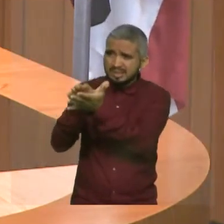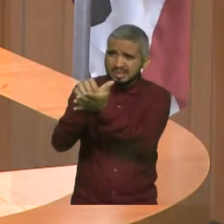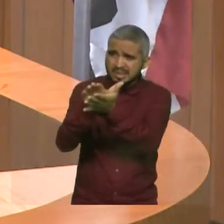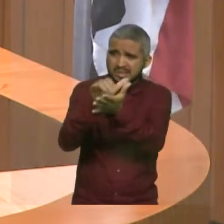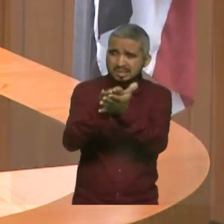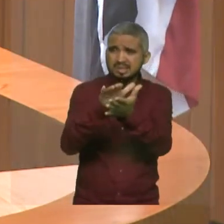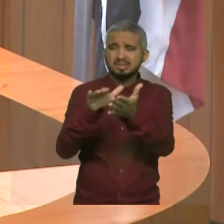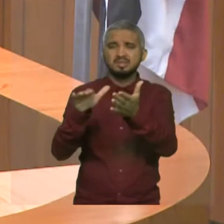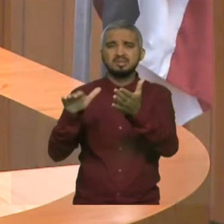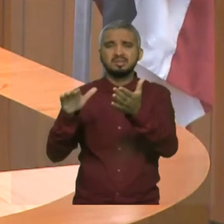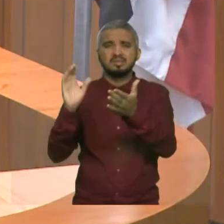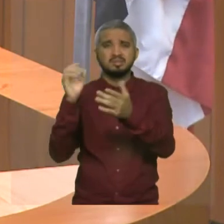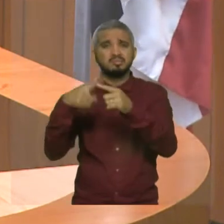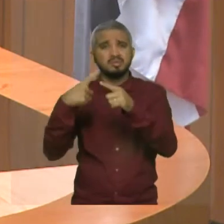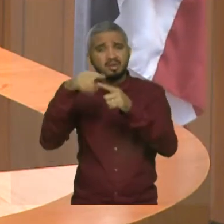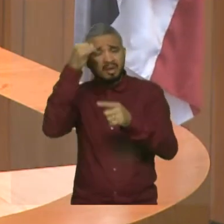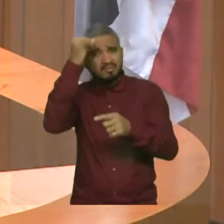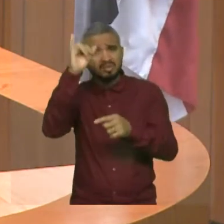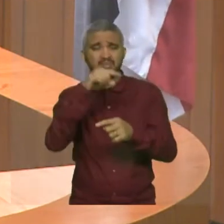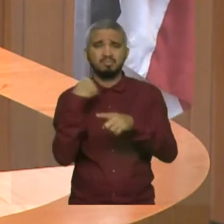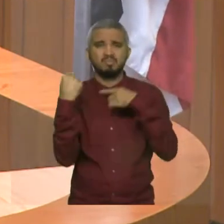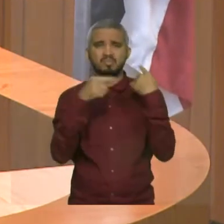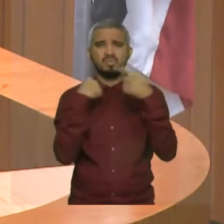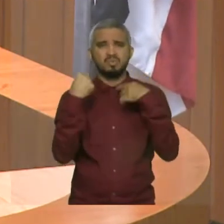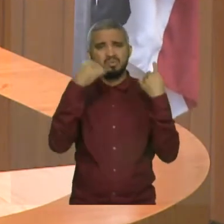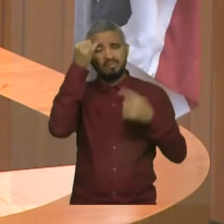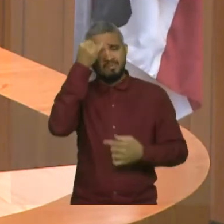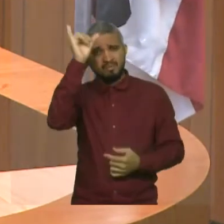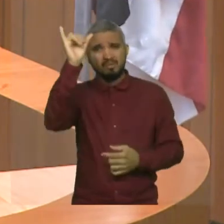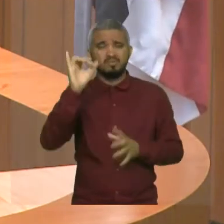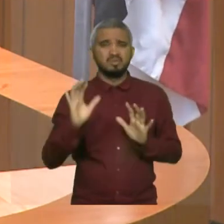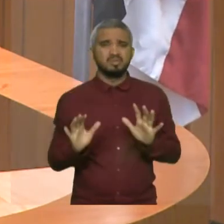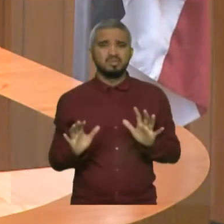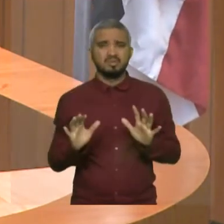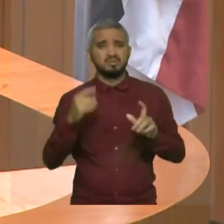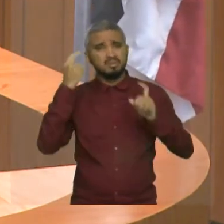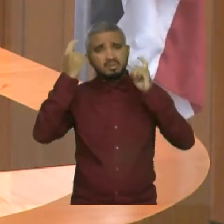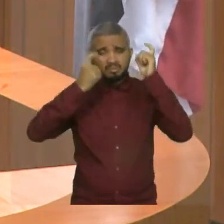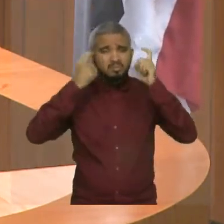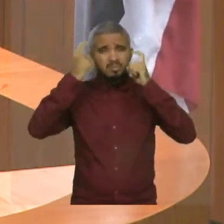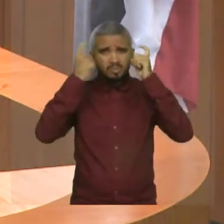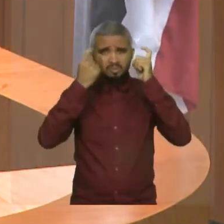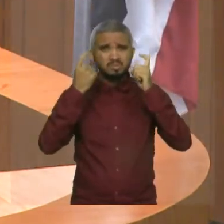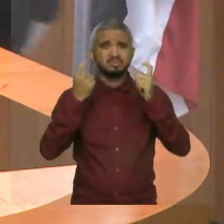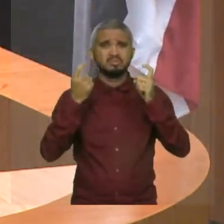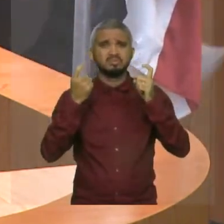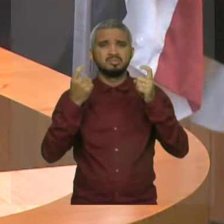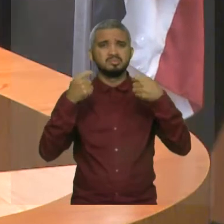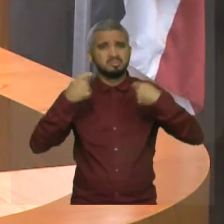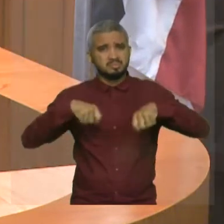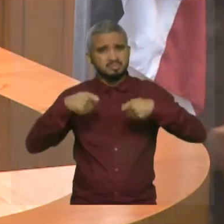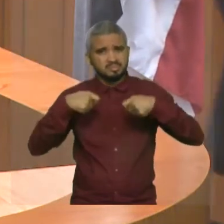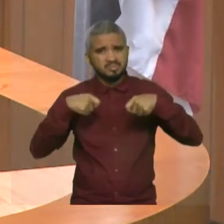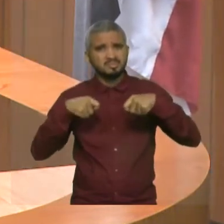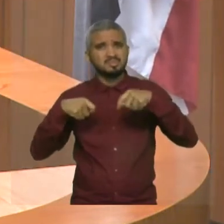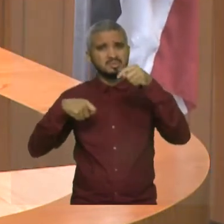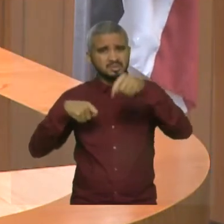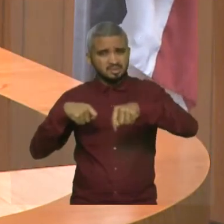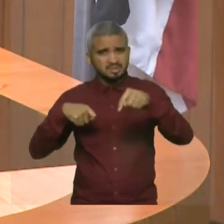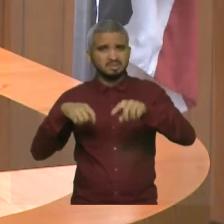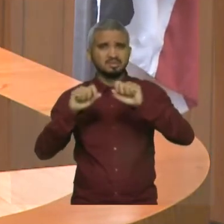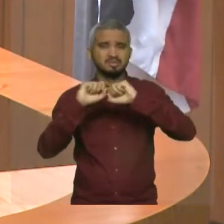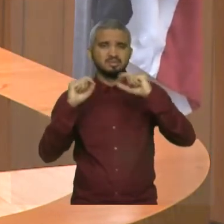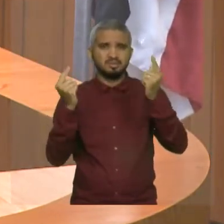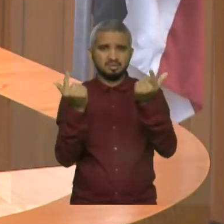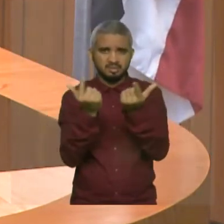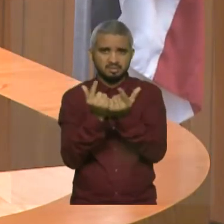municípios, para que as pessoas não possam perder suas vidas naqueles municípios. Então a nossa preocupação em trazer a esta casa,